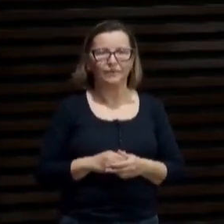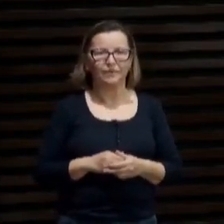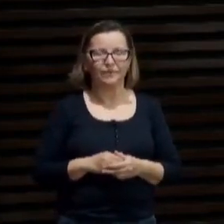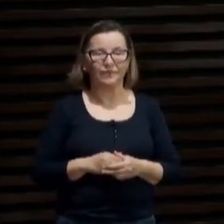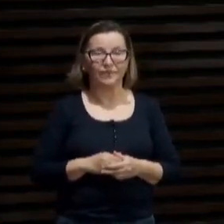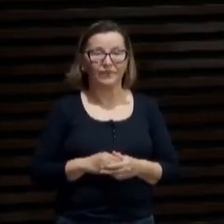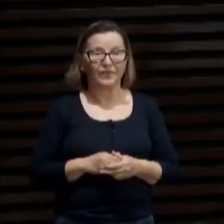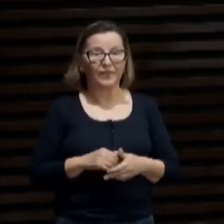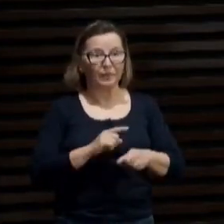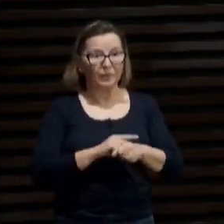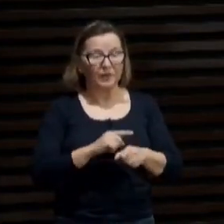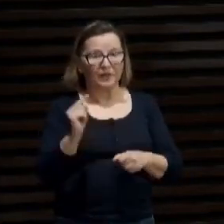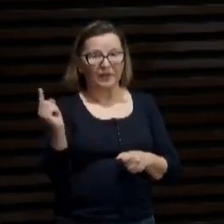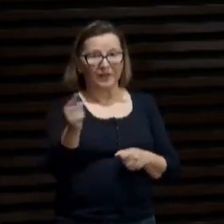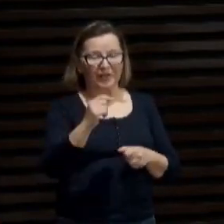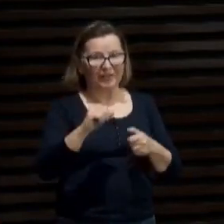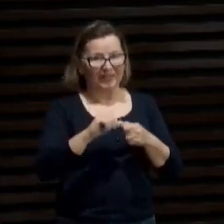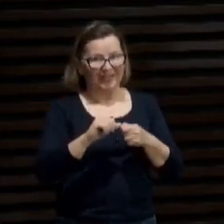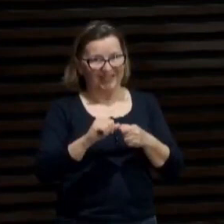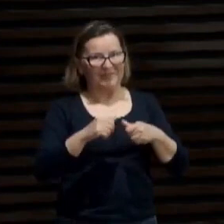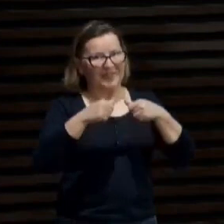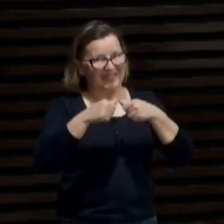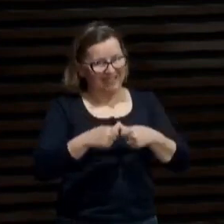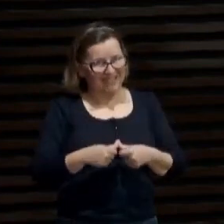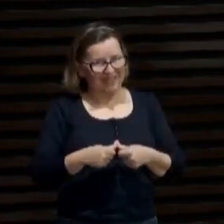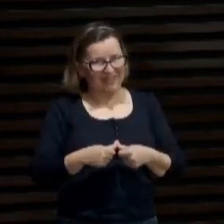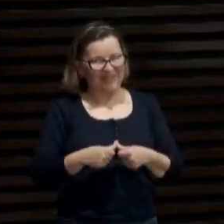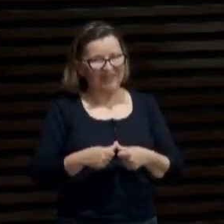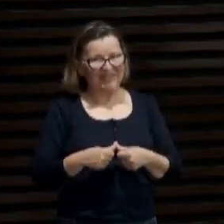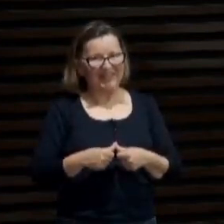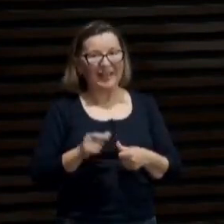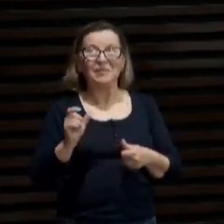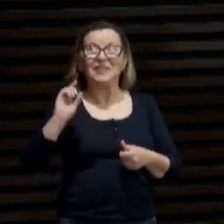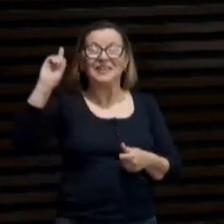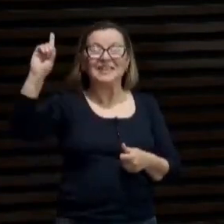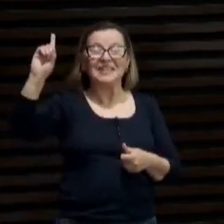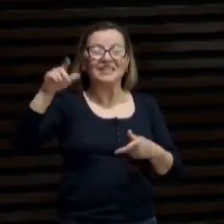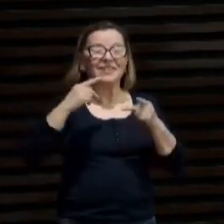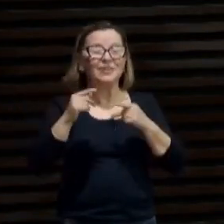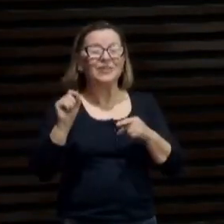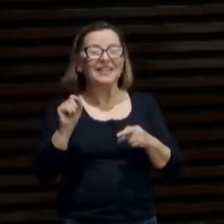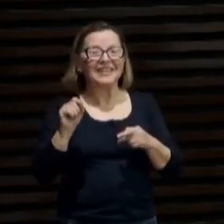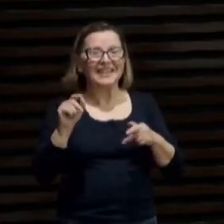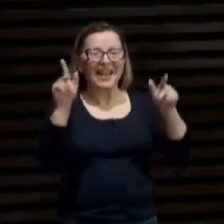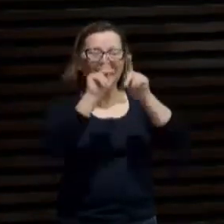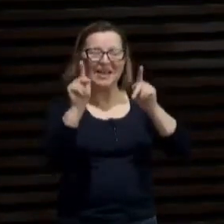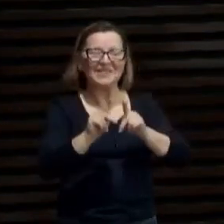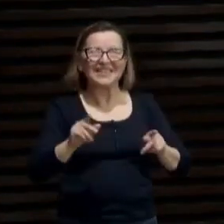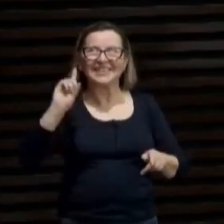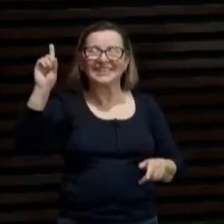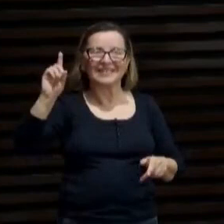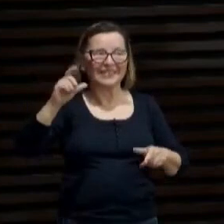gente faz isso, meus amados, versículo 7, temos o resultado. A palavra de Deus diz o quê? E a paz de Deus, que